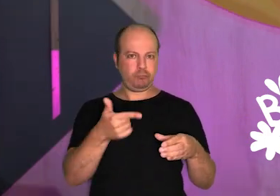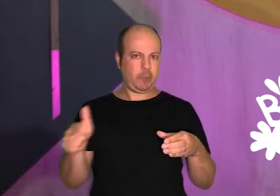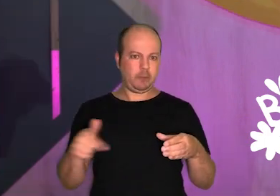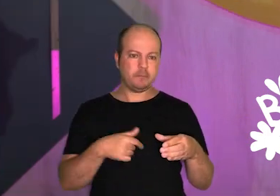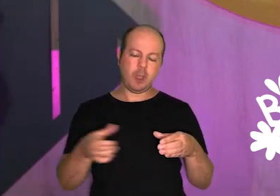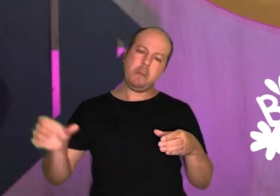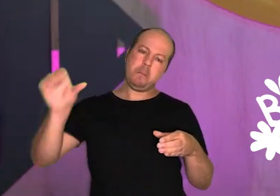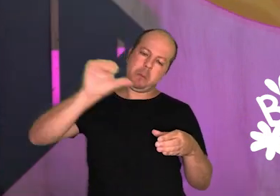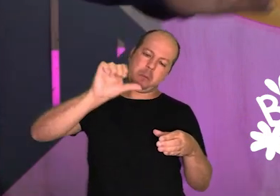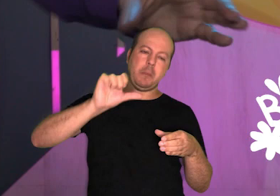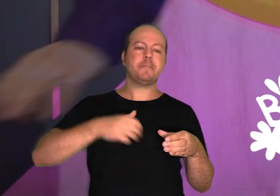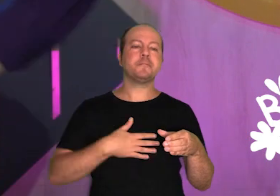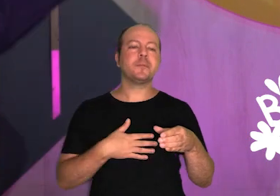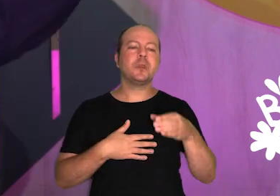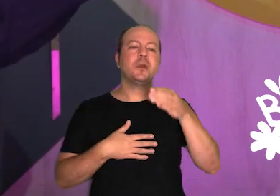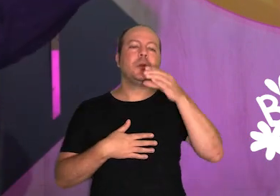canudo. Bota mais água.